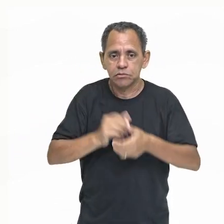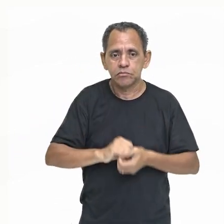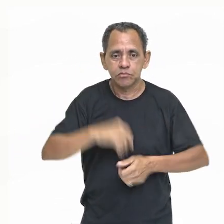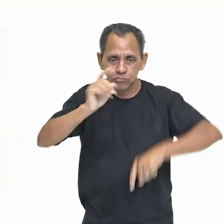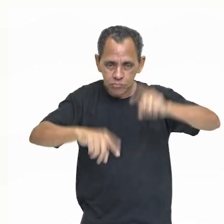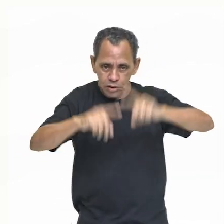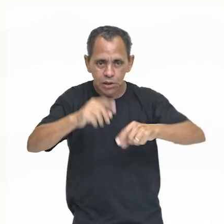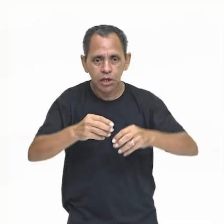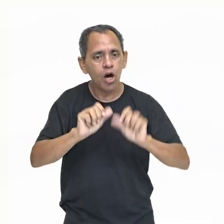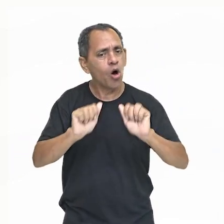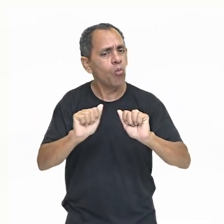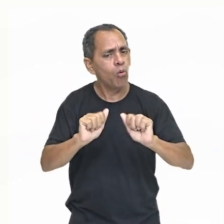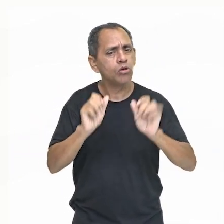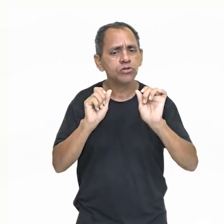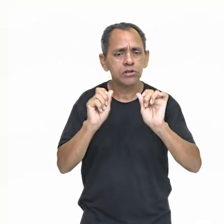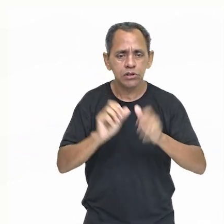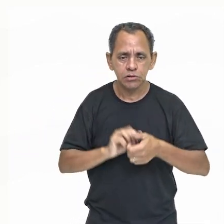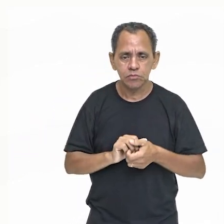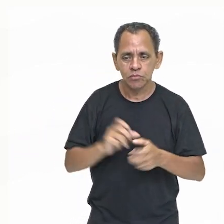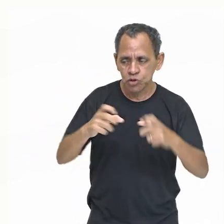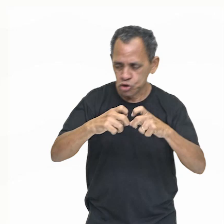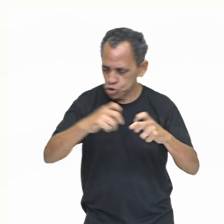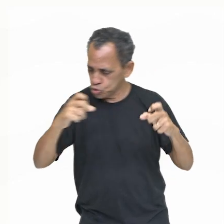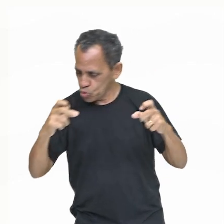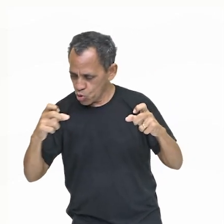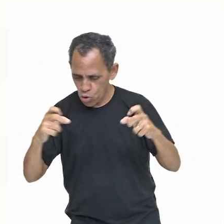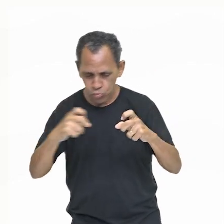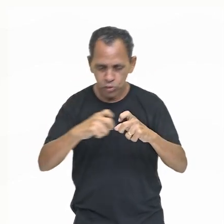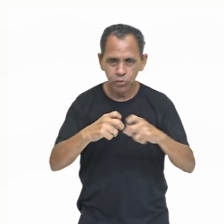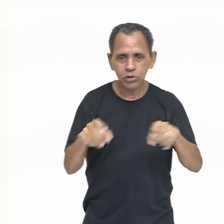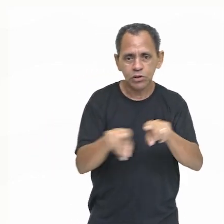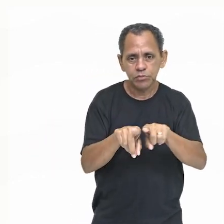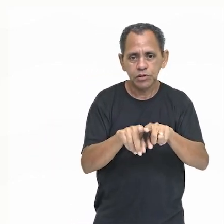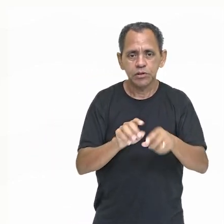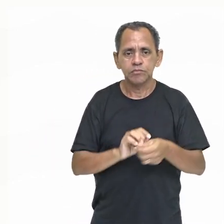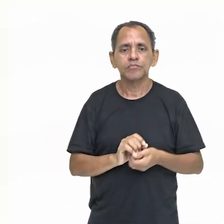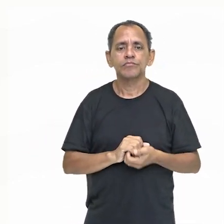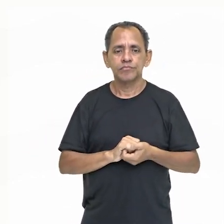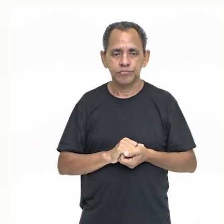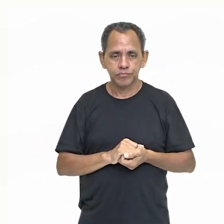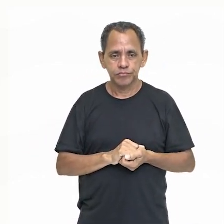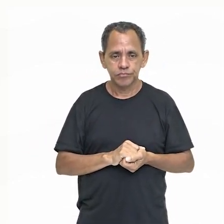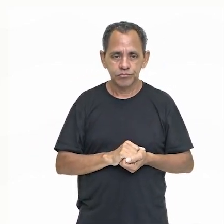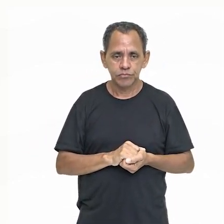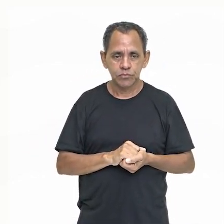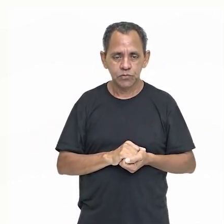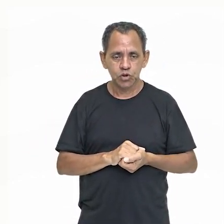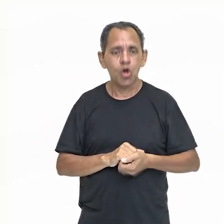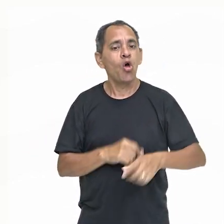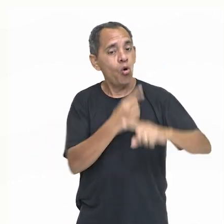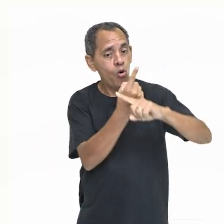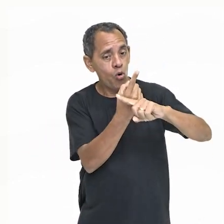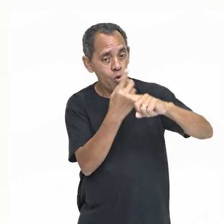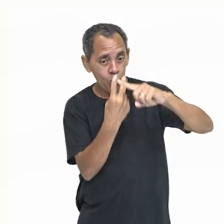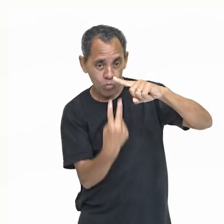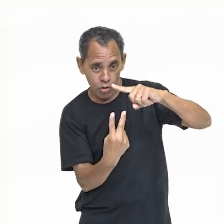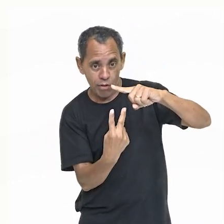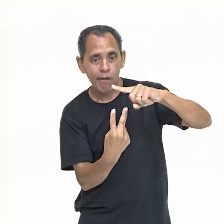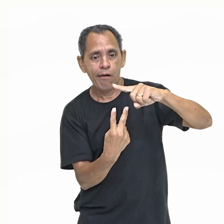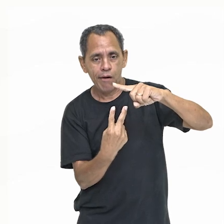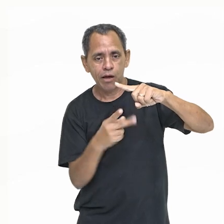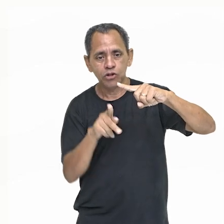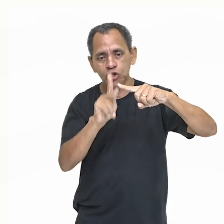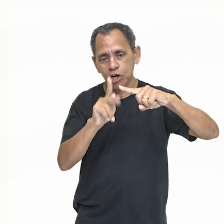material se esticou ou se comprimiu tá certo então a fórmula é i de KX elevado quadrado um